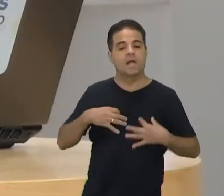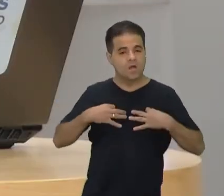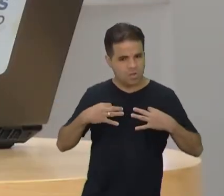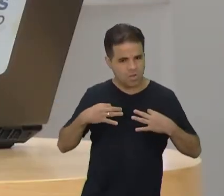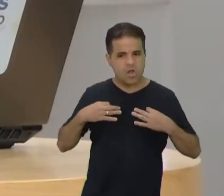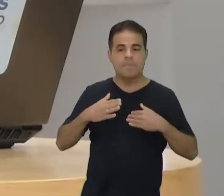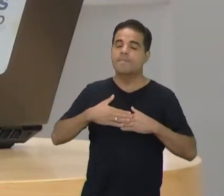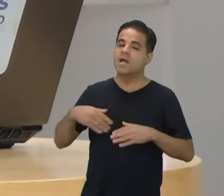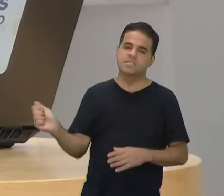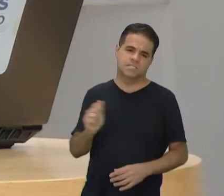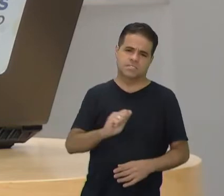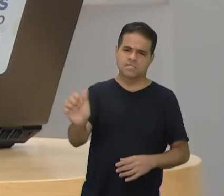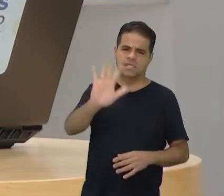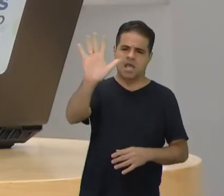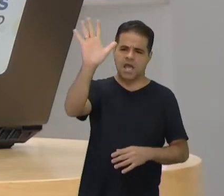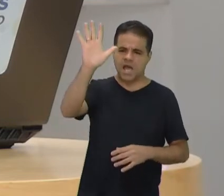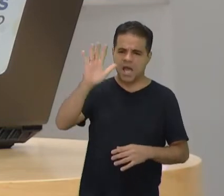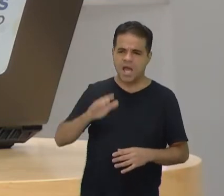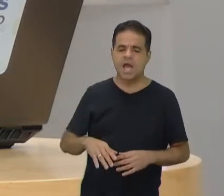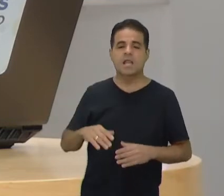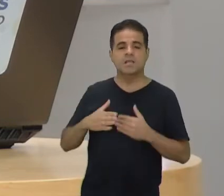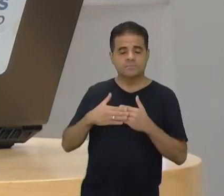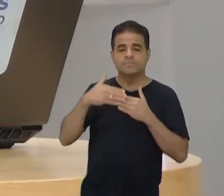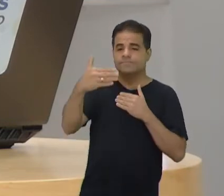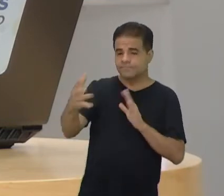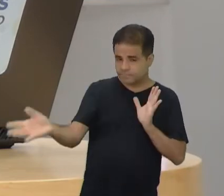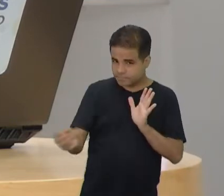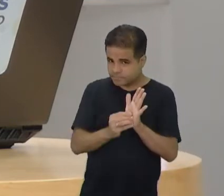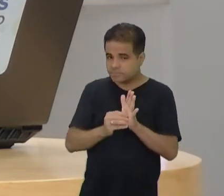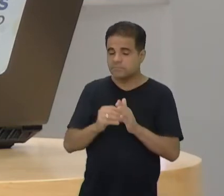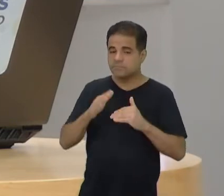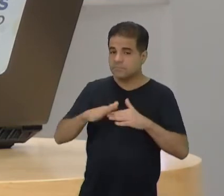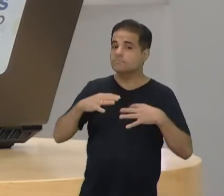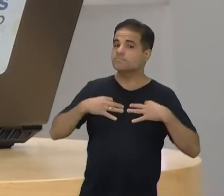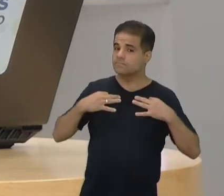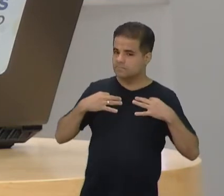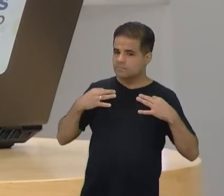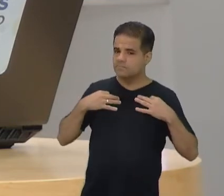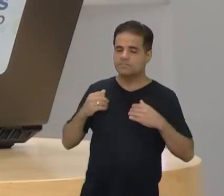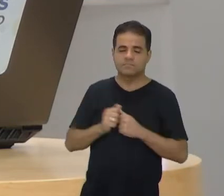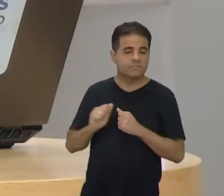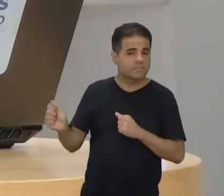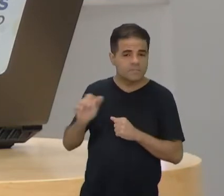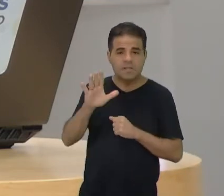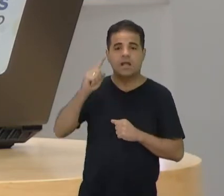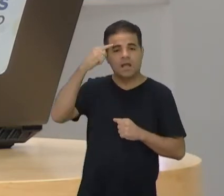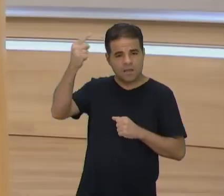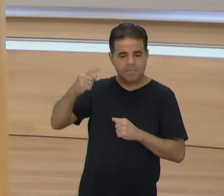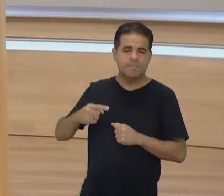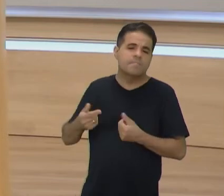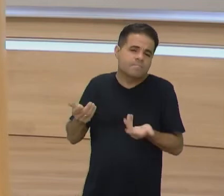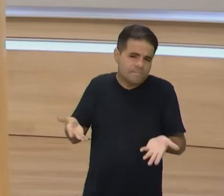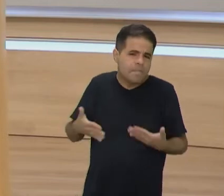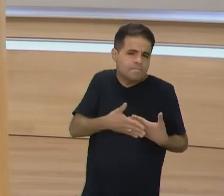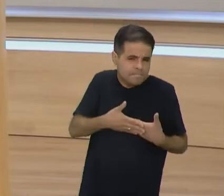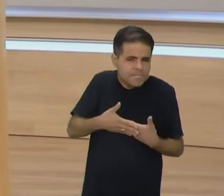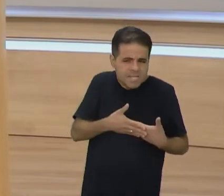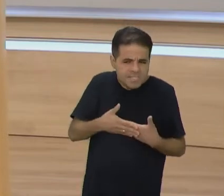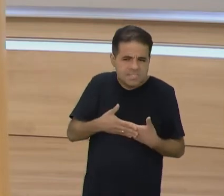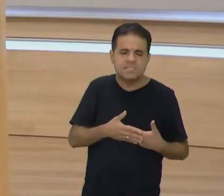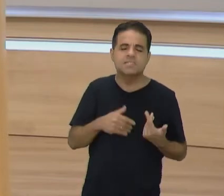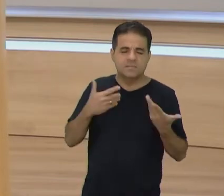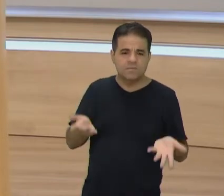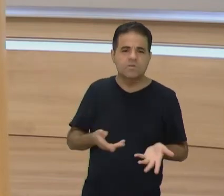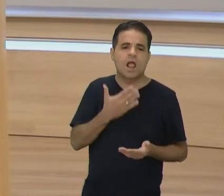um pouco mais cara. Então, quando fica porque ela mais pano, ela fica um pouco mais cara do que quando é bem bebezinho. Tá,